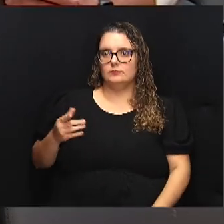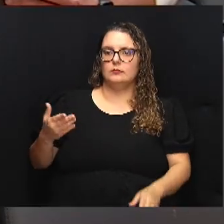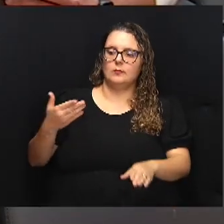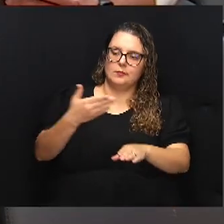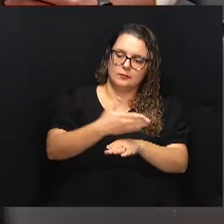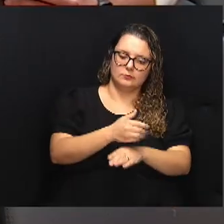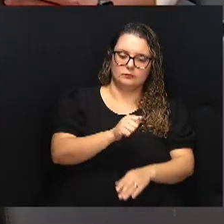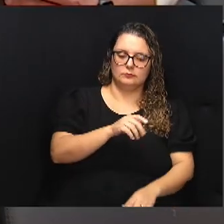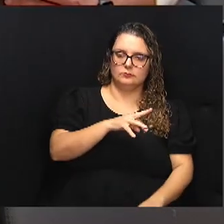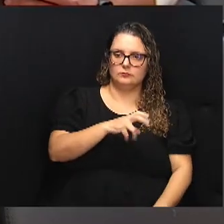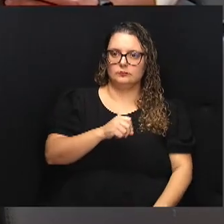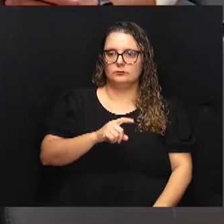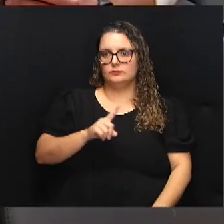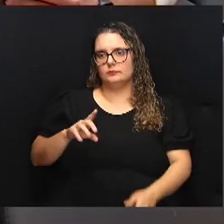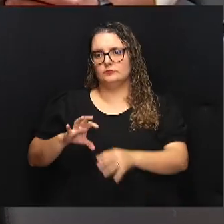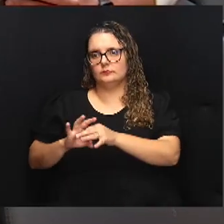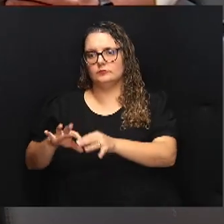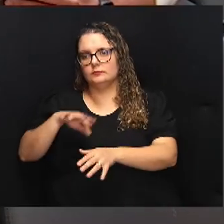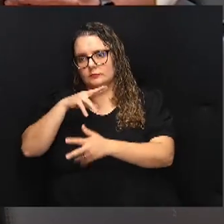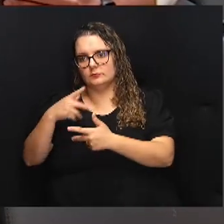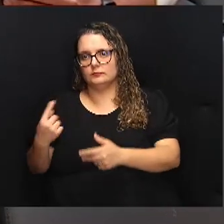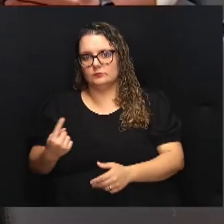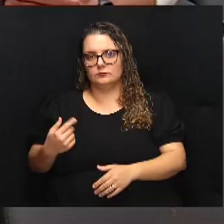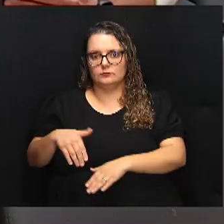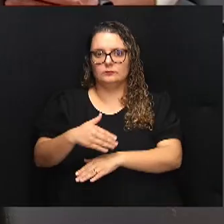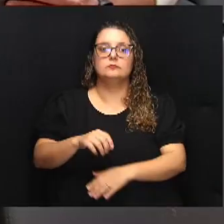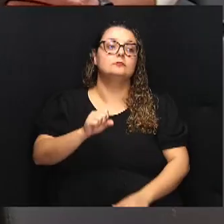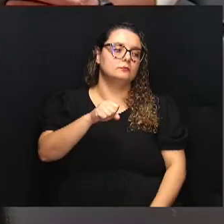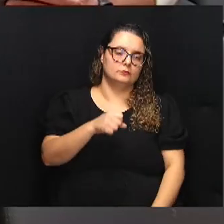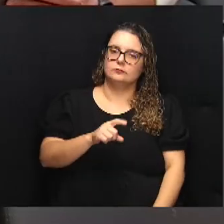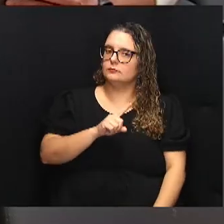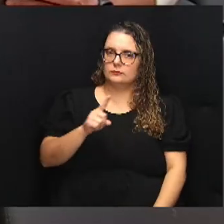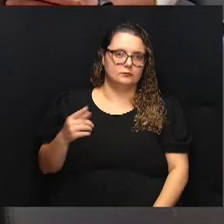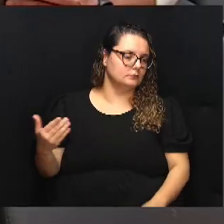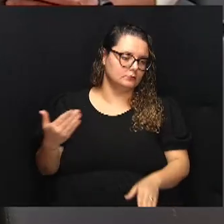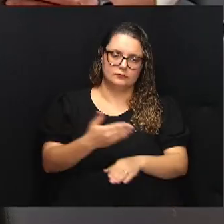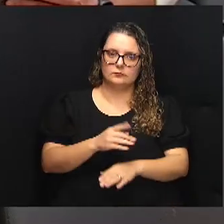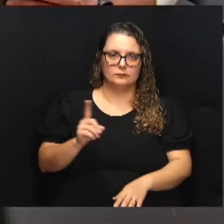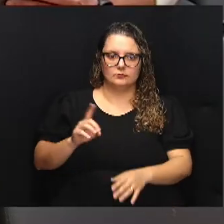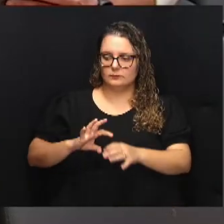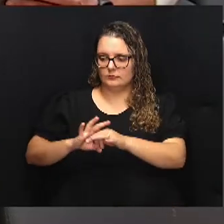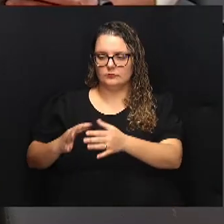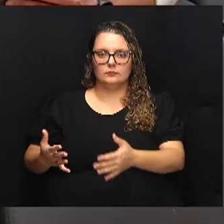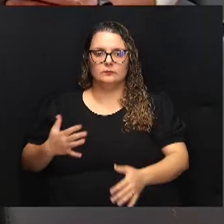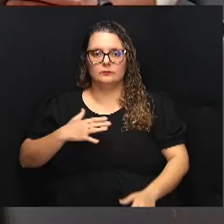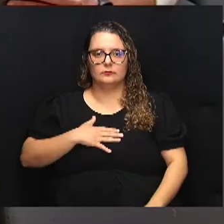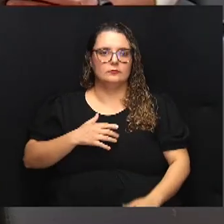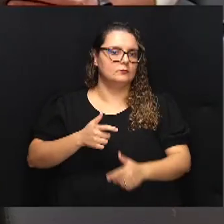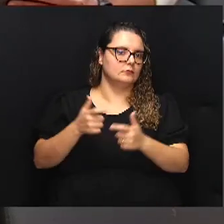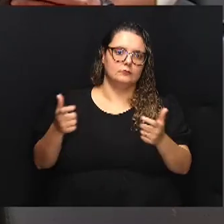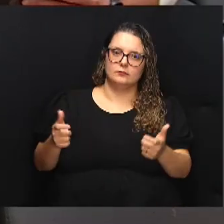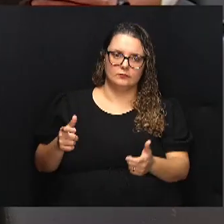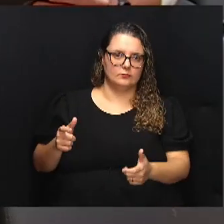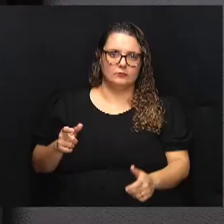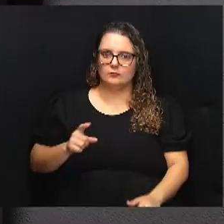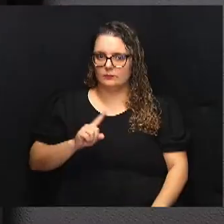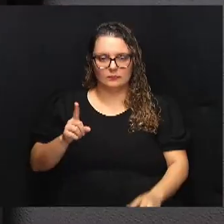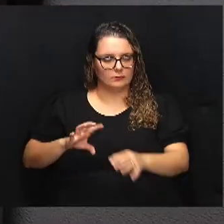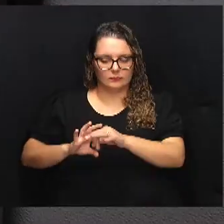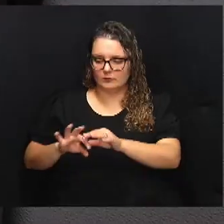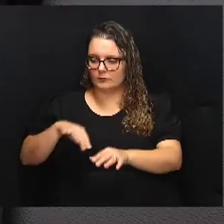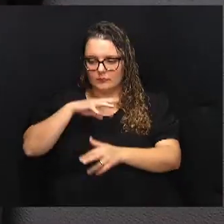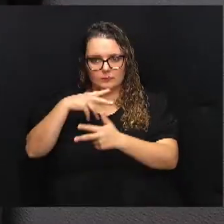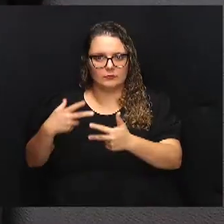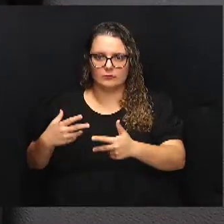ao abrigo para não deixar o animal sozinho na rua, né? Sim, eles não vão, não vou deixar o meu... A maioria, assim, eles não deixam os animais,